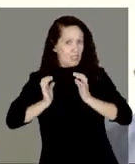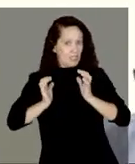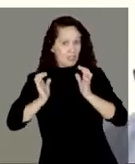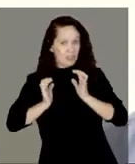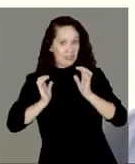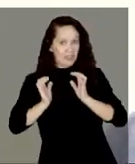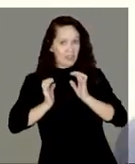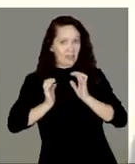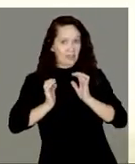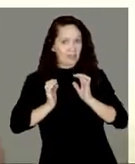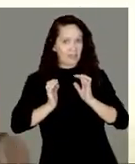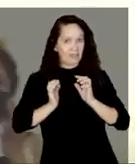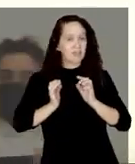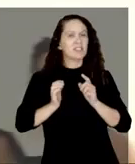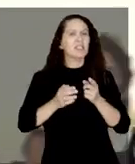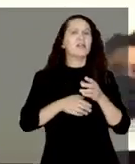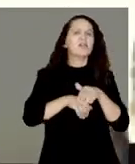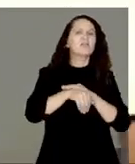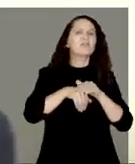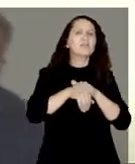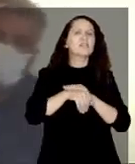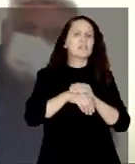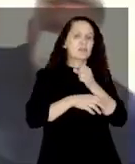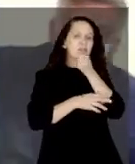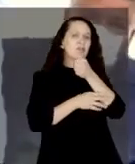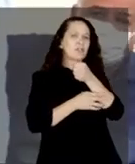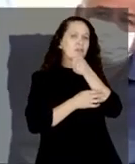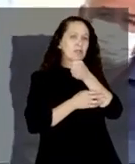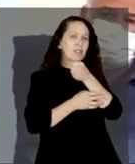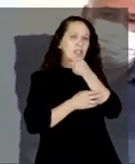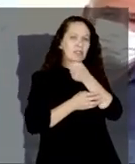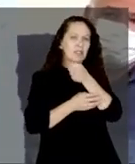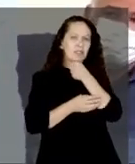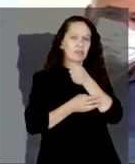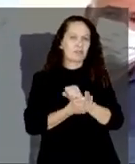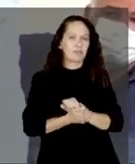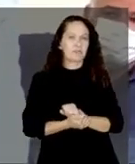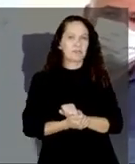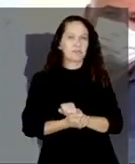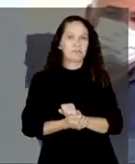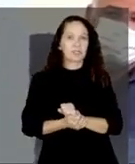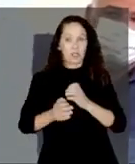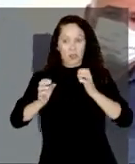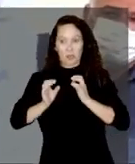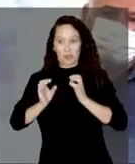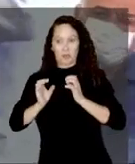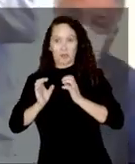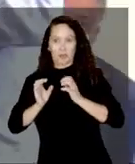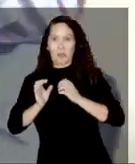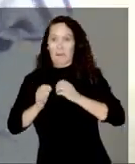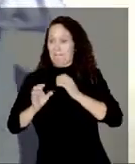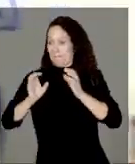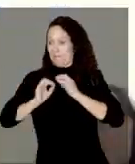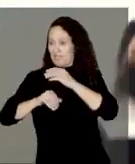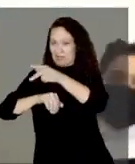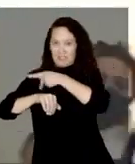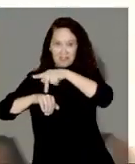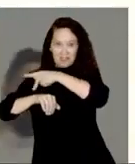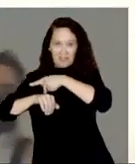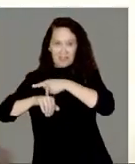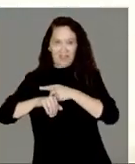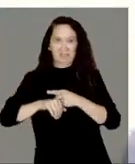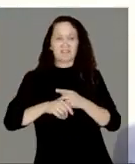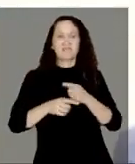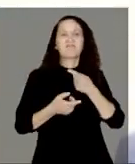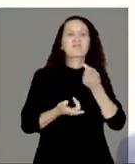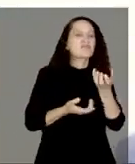pública, você não viu ninguém da elite dizer: eu não gosto do Brasil porque o Lula foi preso. Não, eles trabalharam